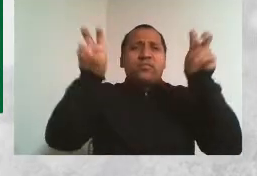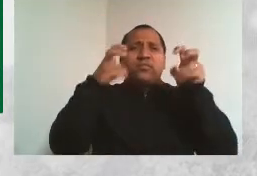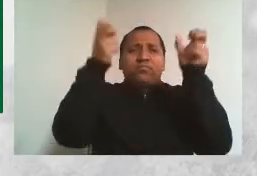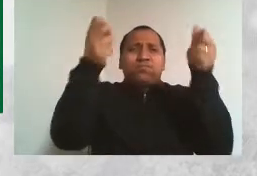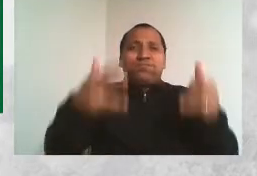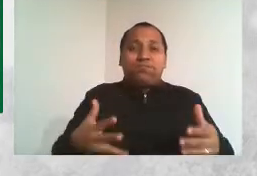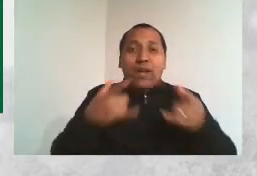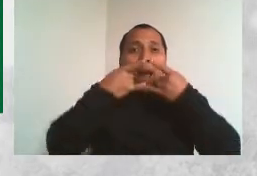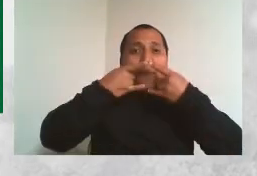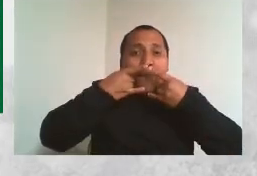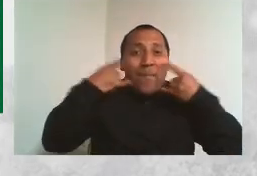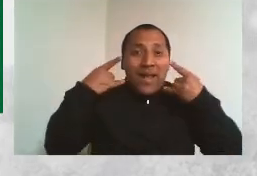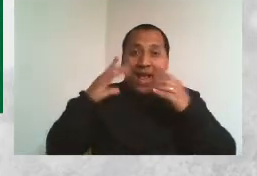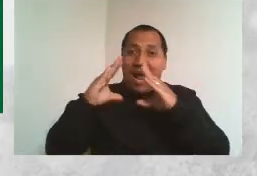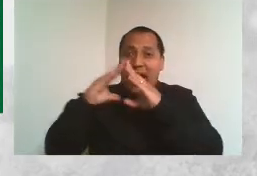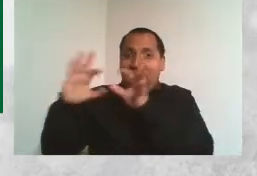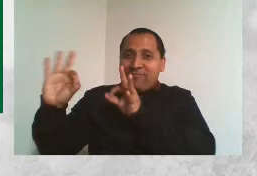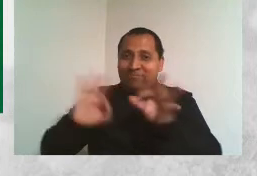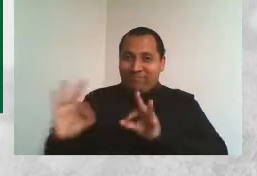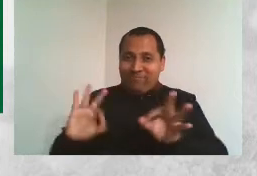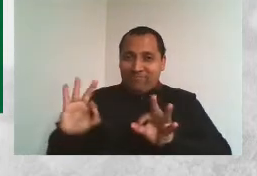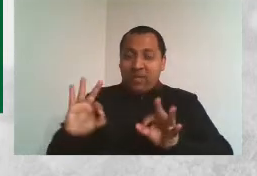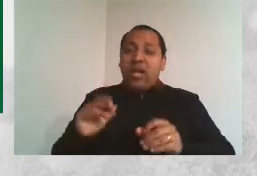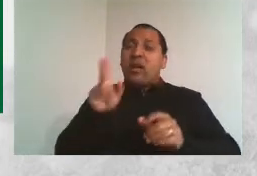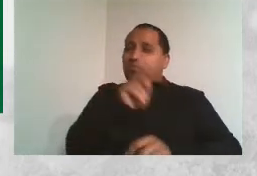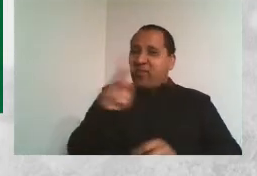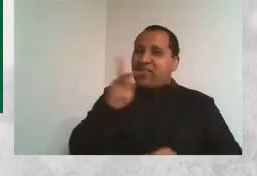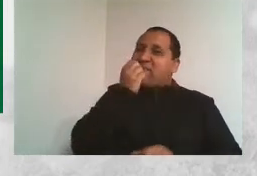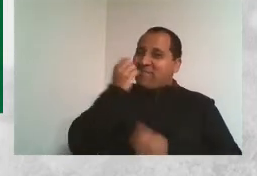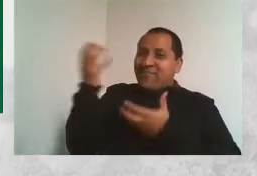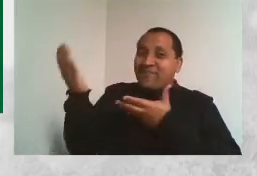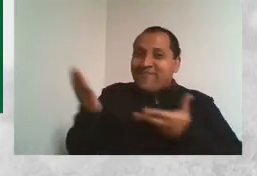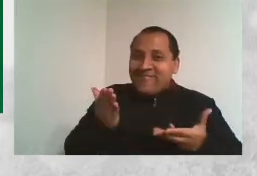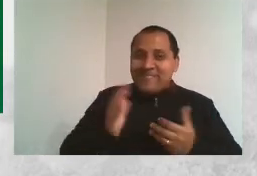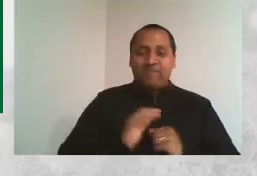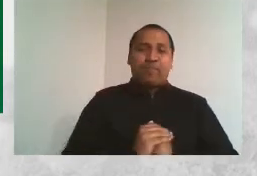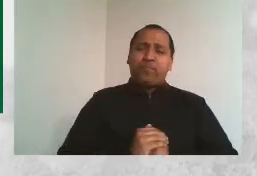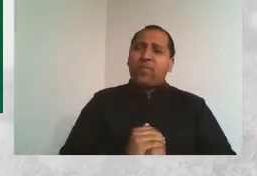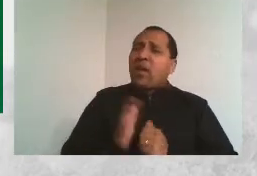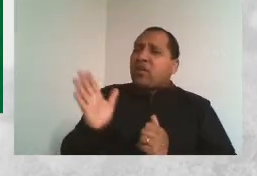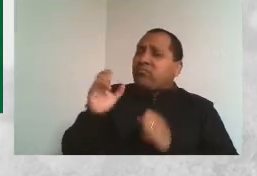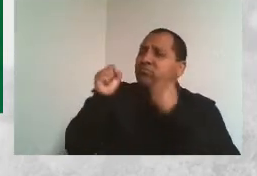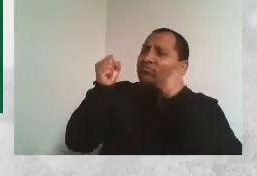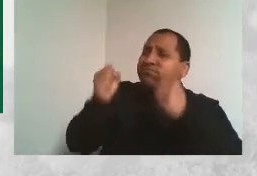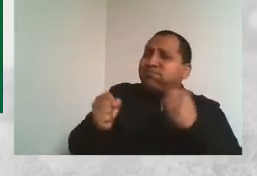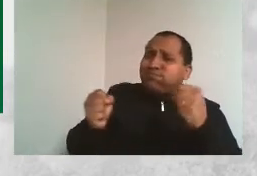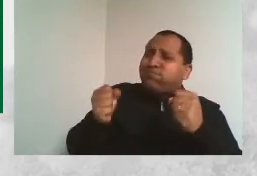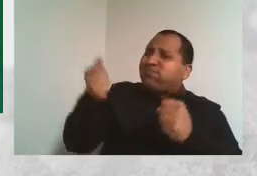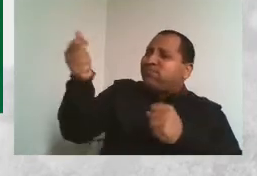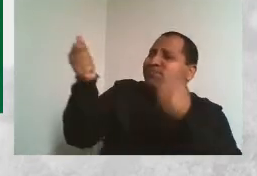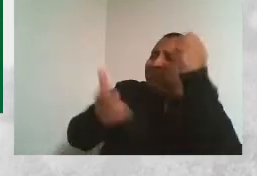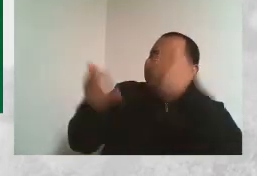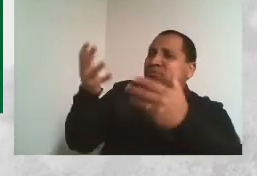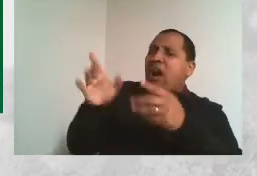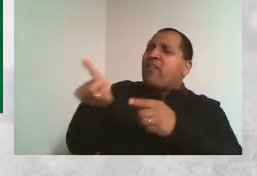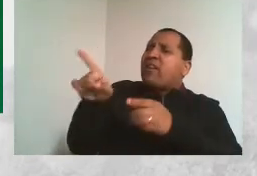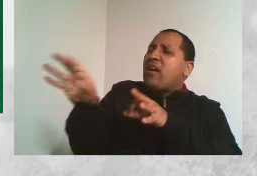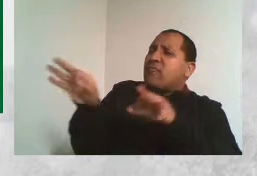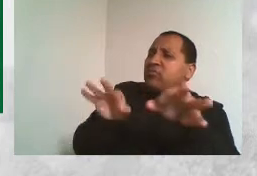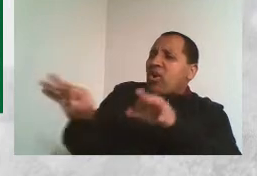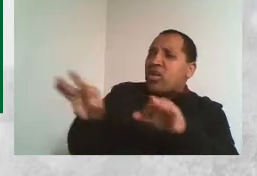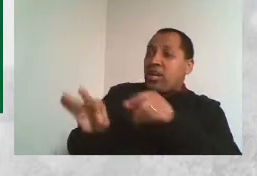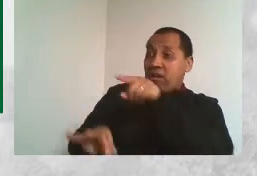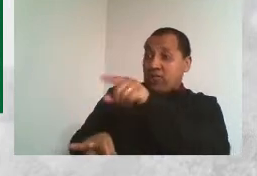temática de máscaras caseiras. Professora, seja bem-vinda. Poderia nos contar um pouco sobre o projeto